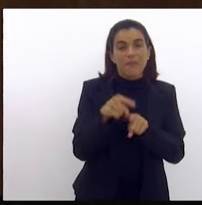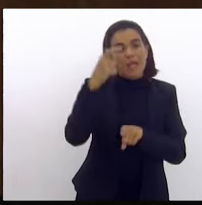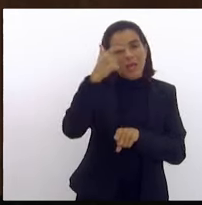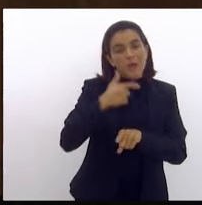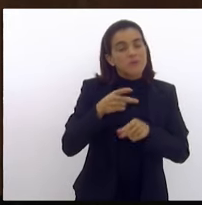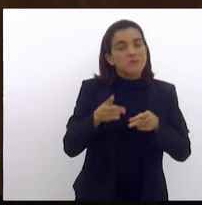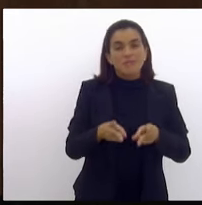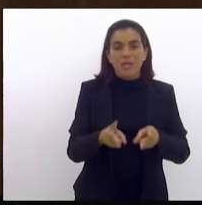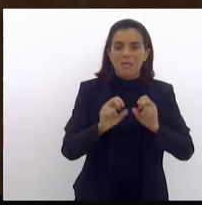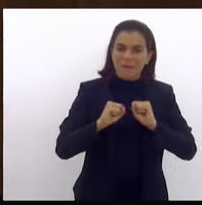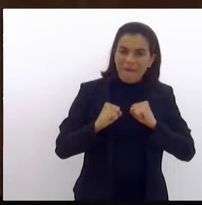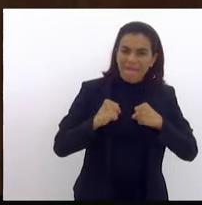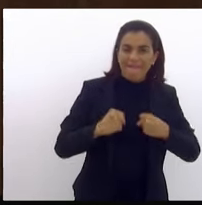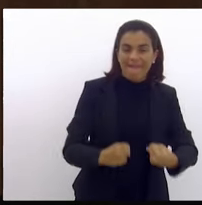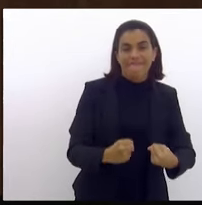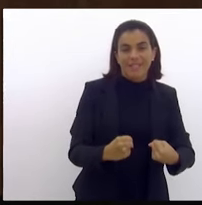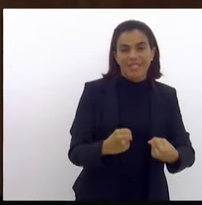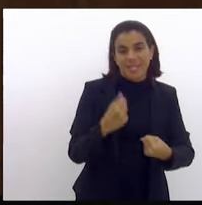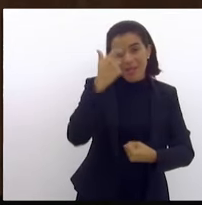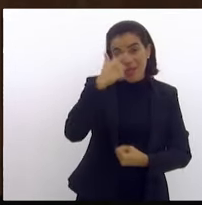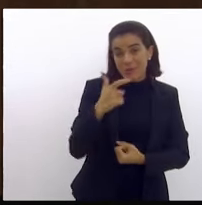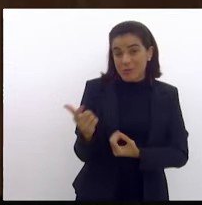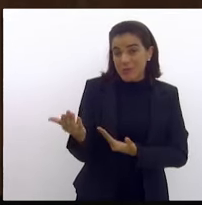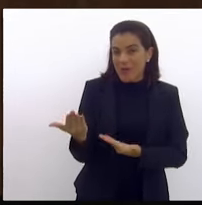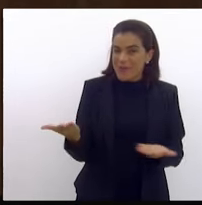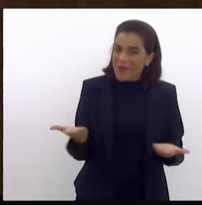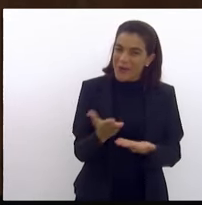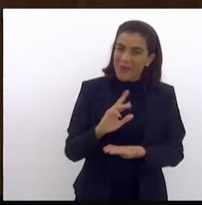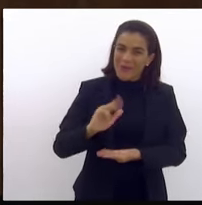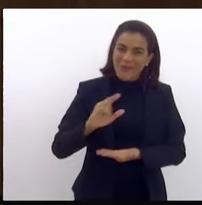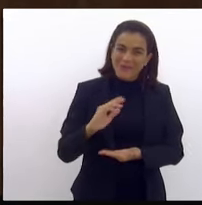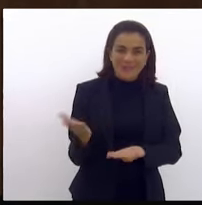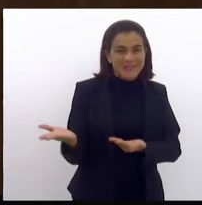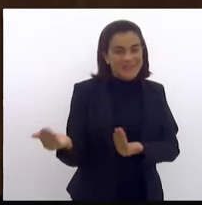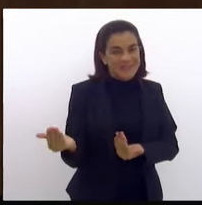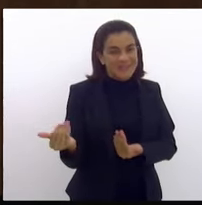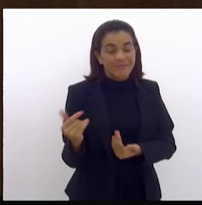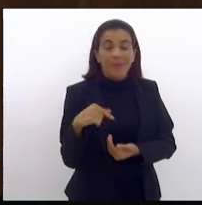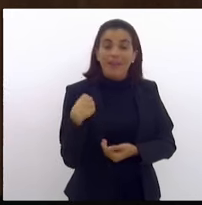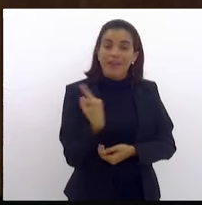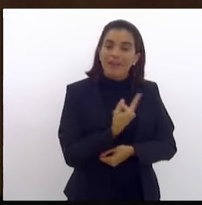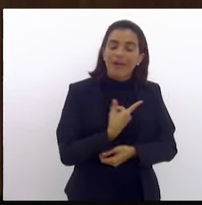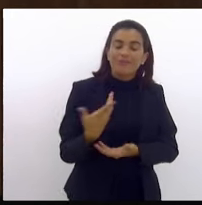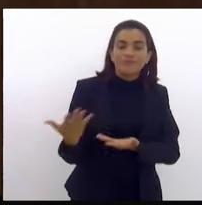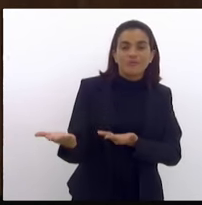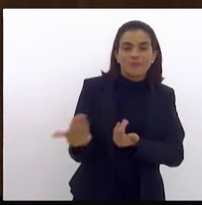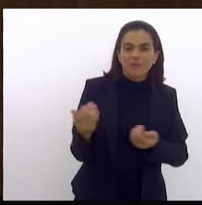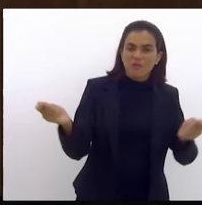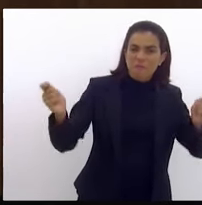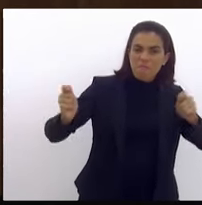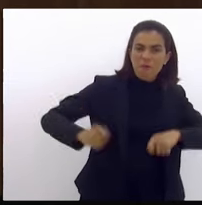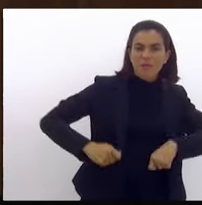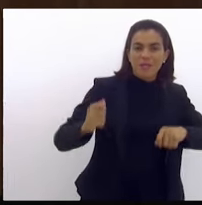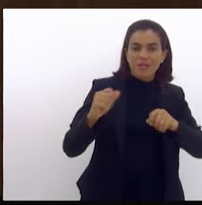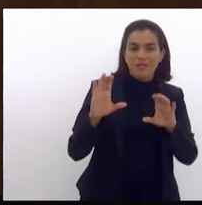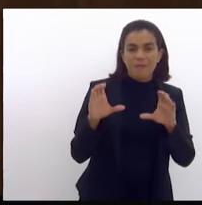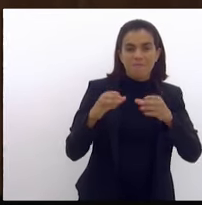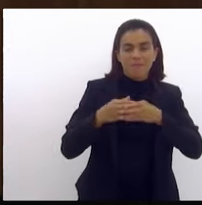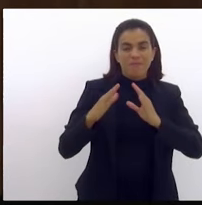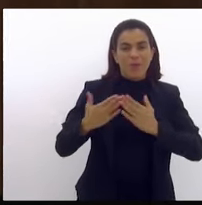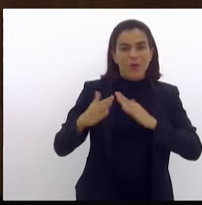defendi aqui, desde que entrei jovem, já não mais tão jovem, é que a nossa juventude é a potência comunitária